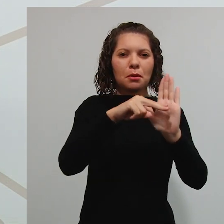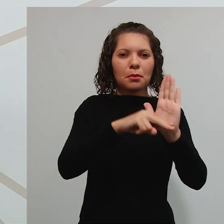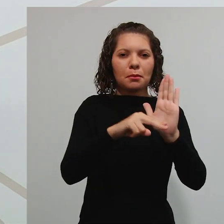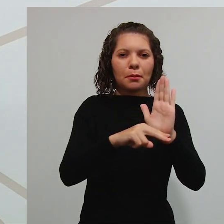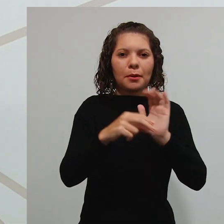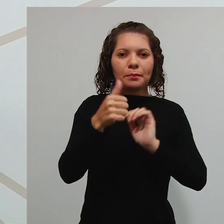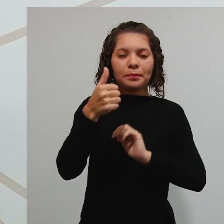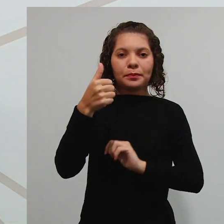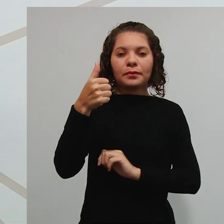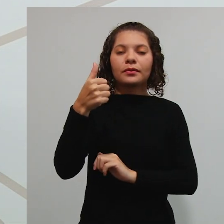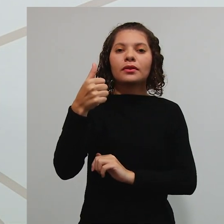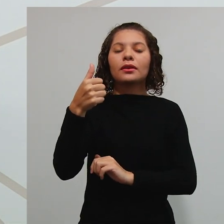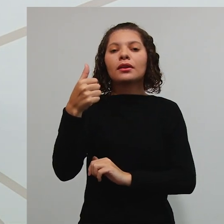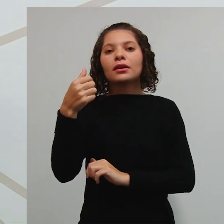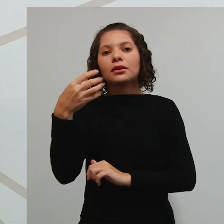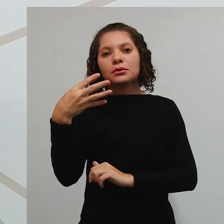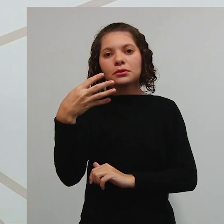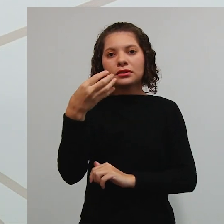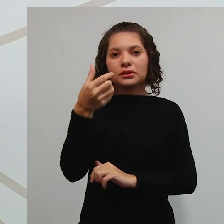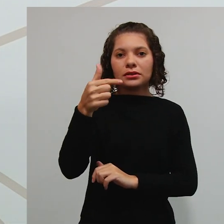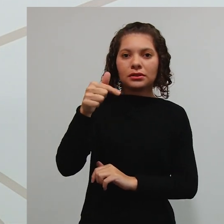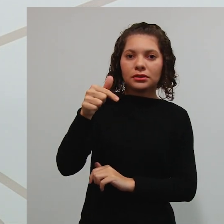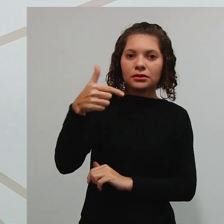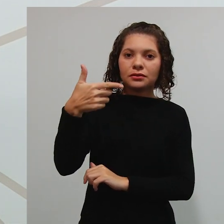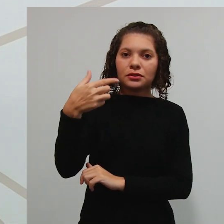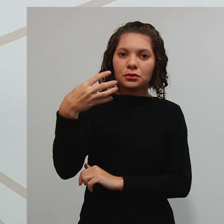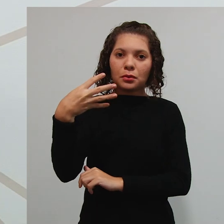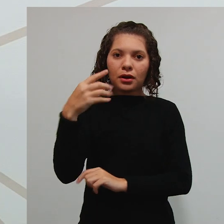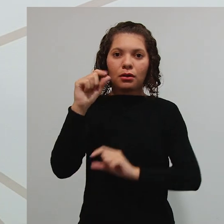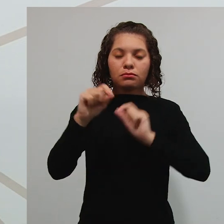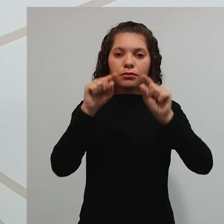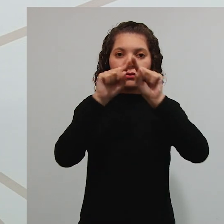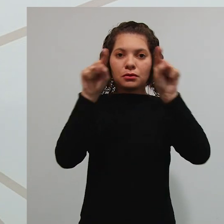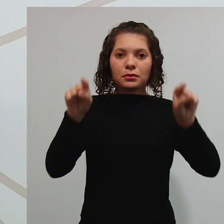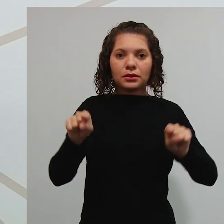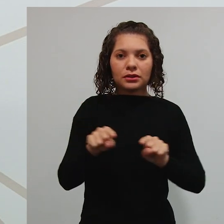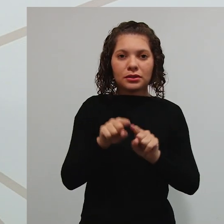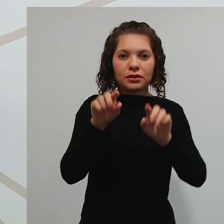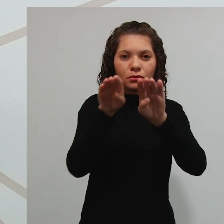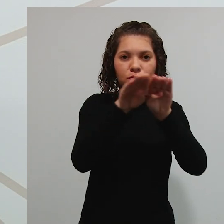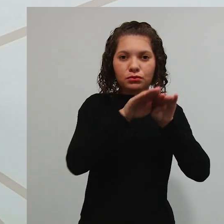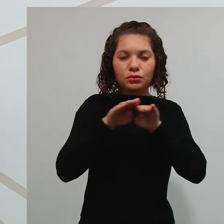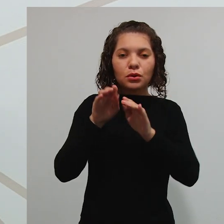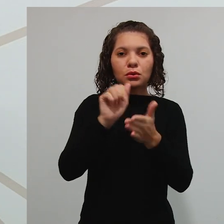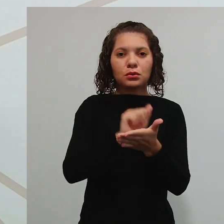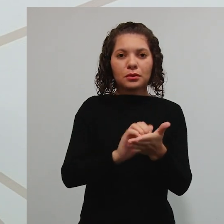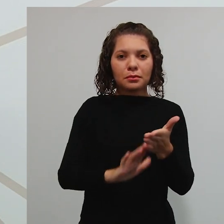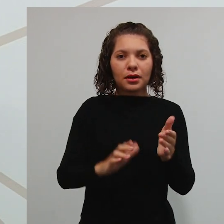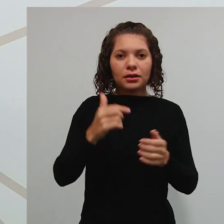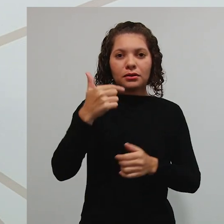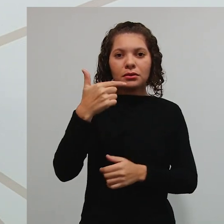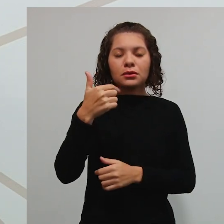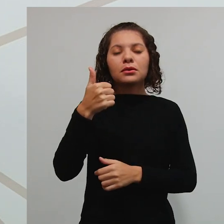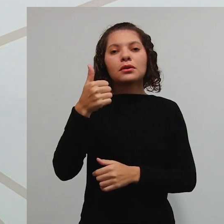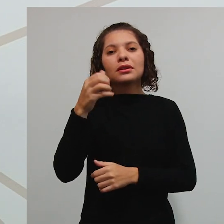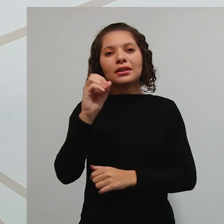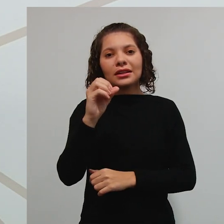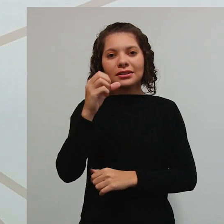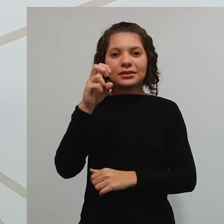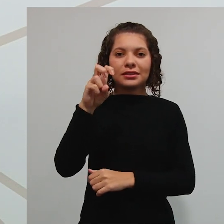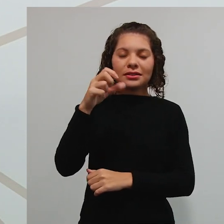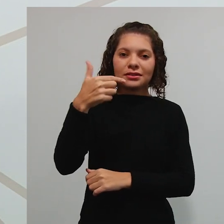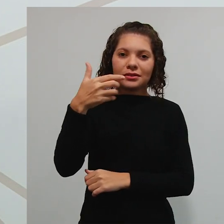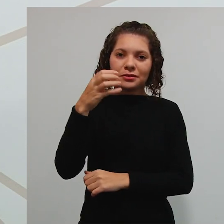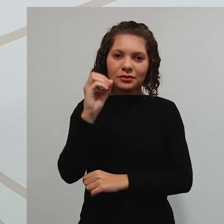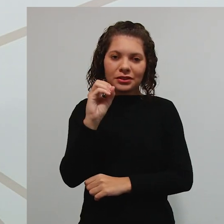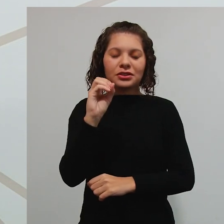A 14.724 é formatação geral dos trabalhos, a 10.520 são as citações, e a 6023